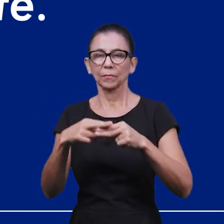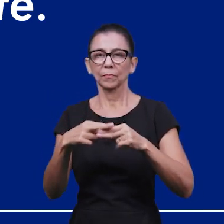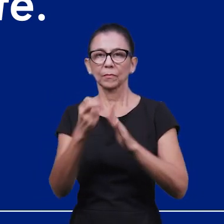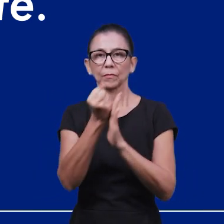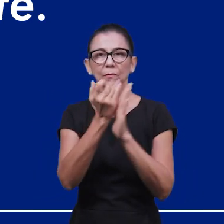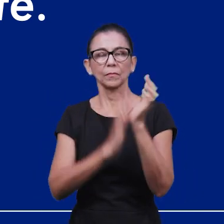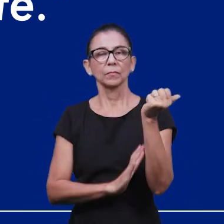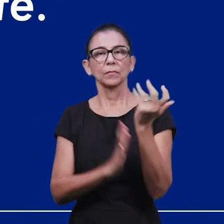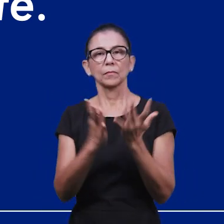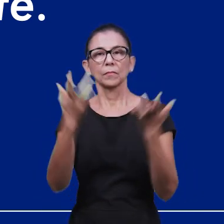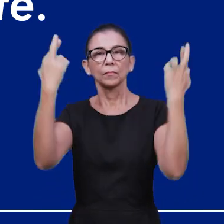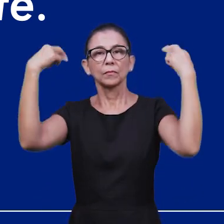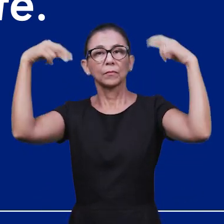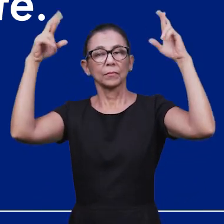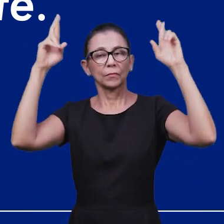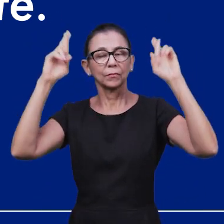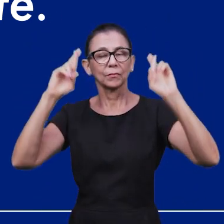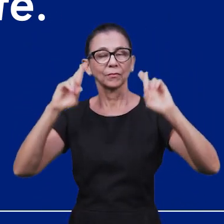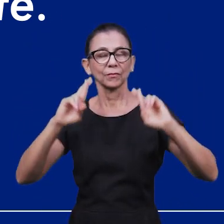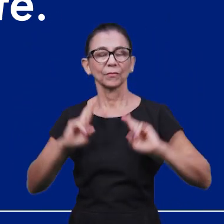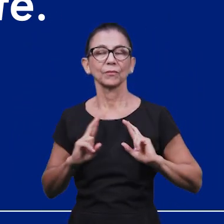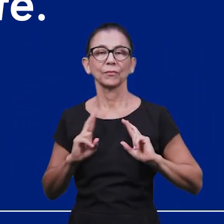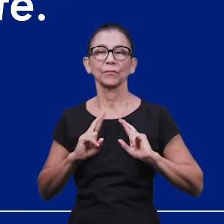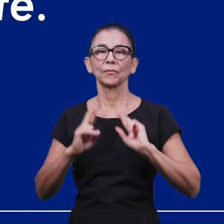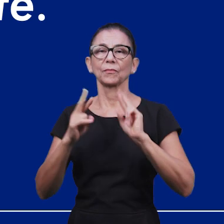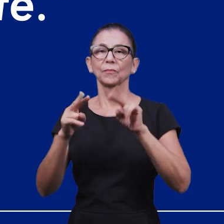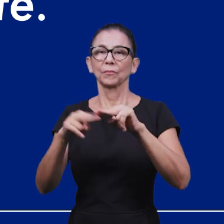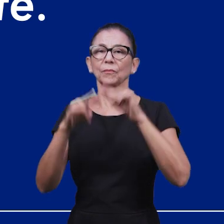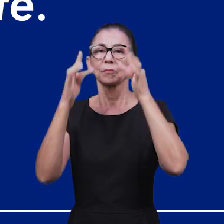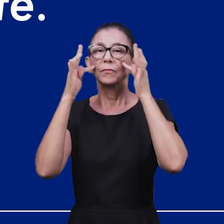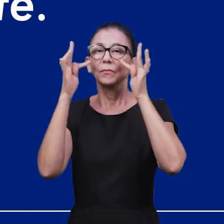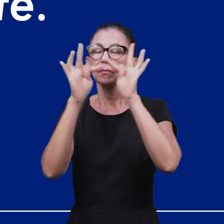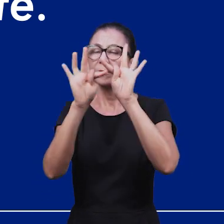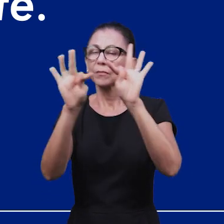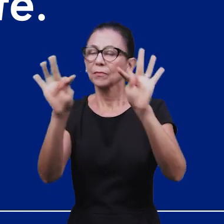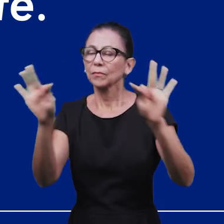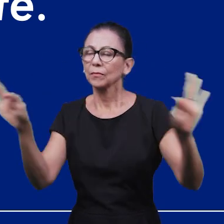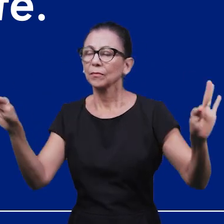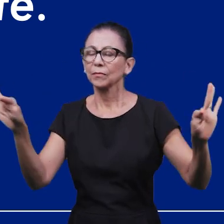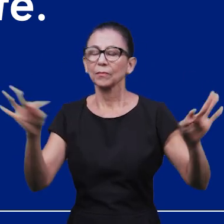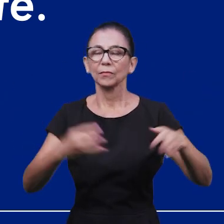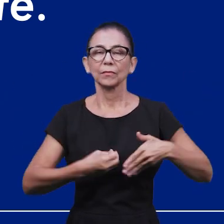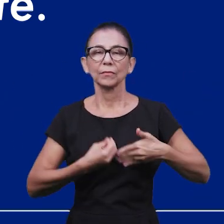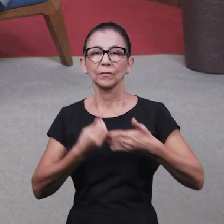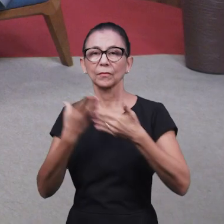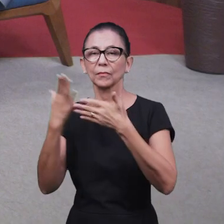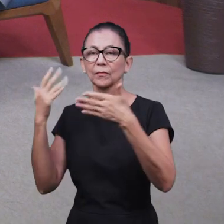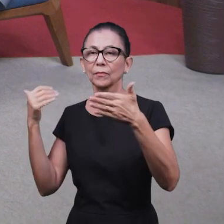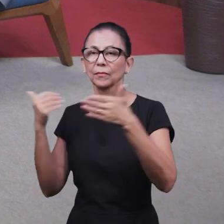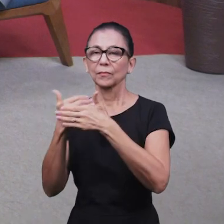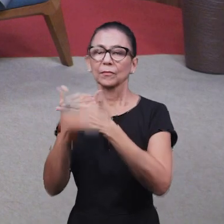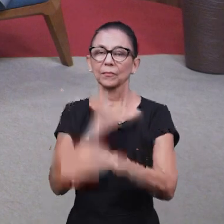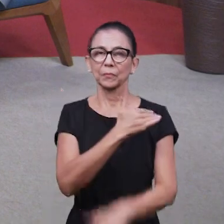seu testemunho, e não amaram a sua vida até a morte. Então a palavra também é uma arma para